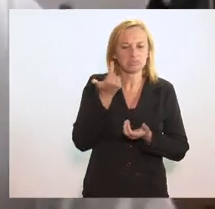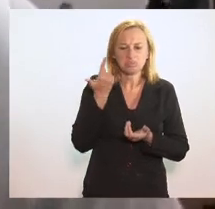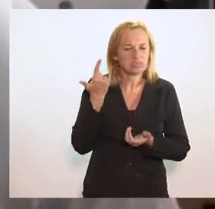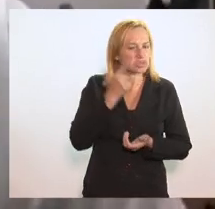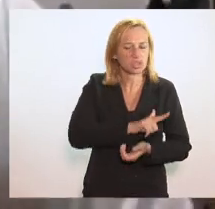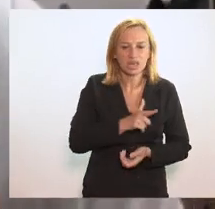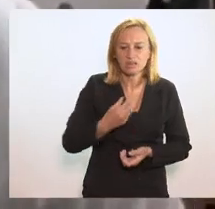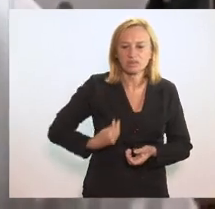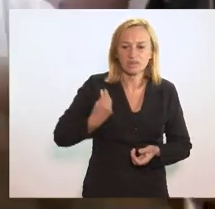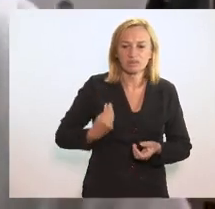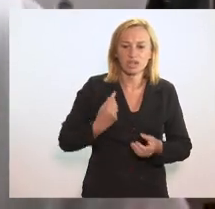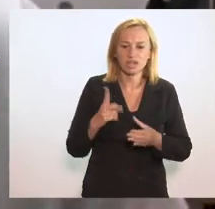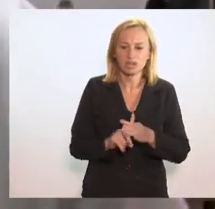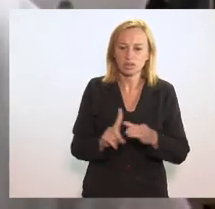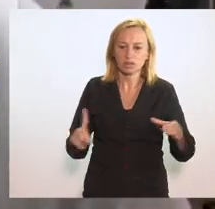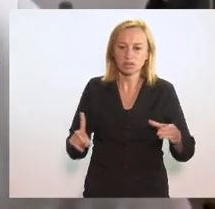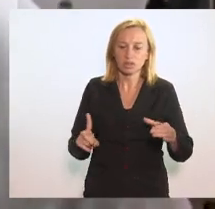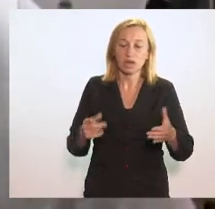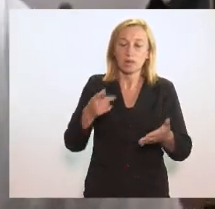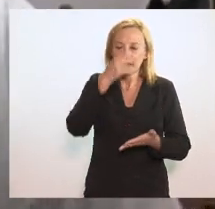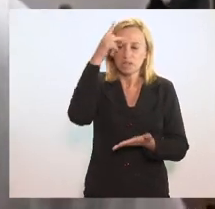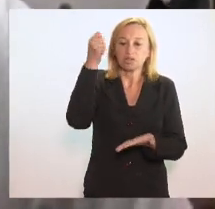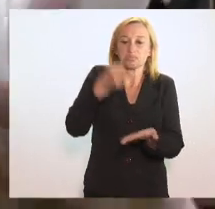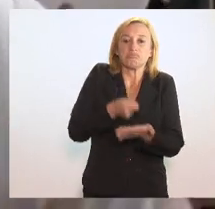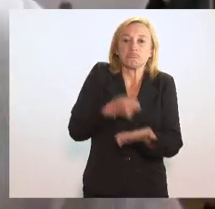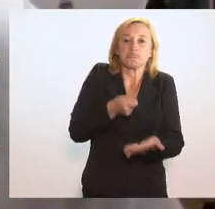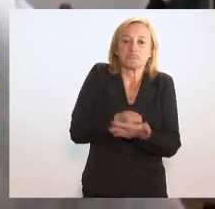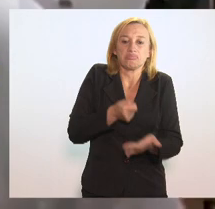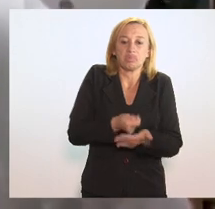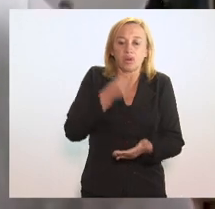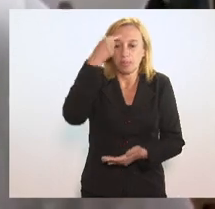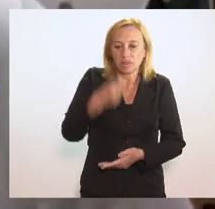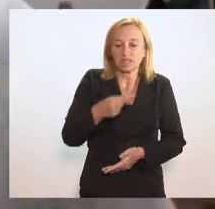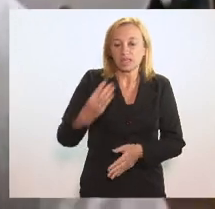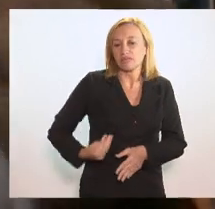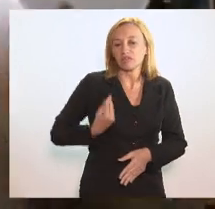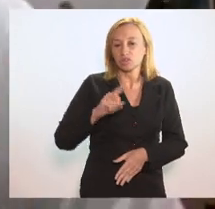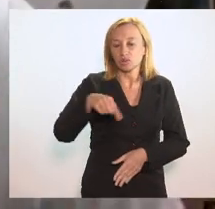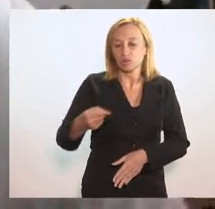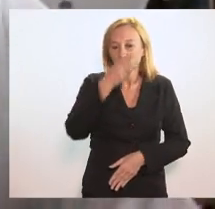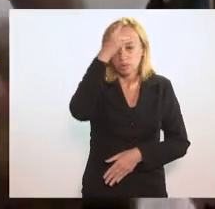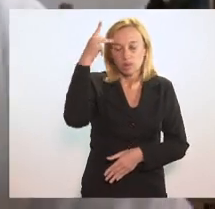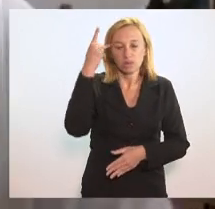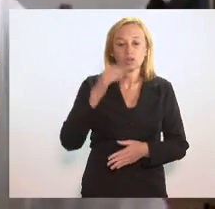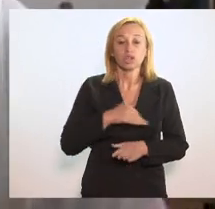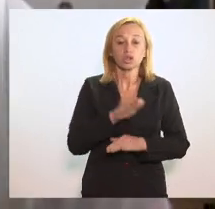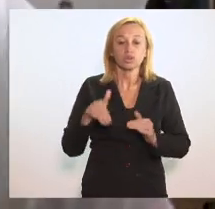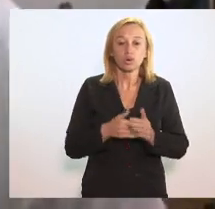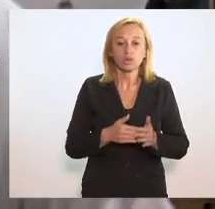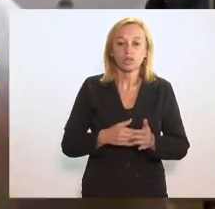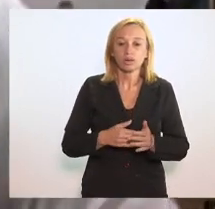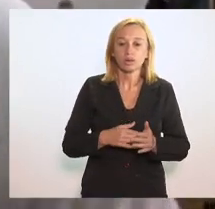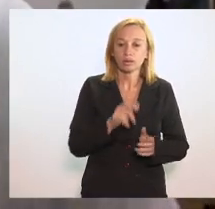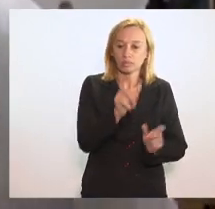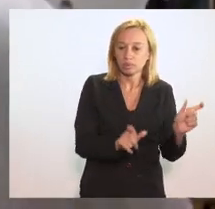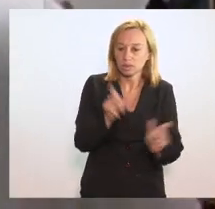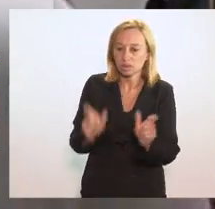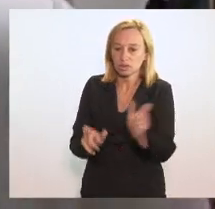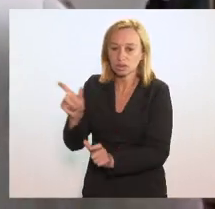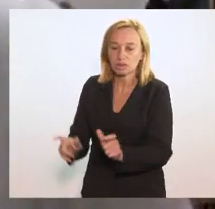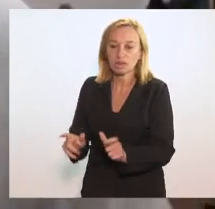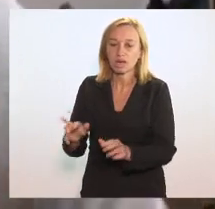ao arbítrio de pessoas autoritárias que querem mandar na vida dos outros. Todo indivíduo ele é